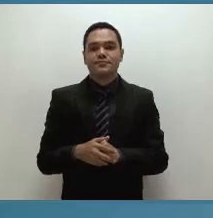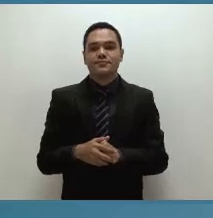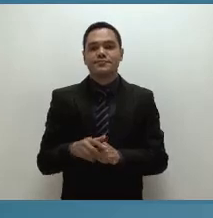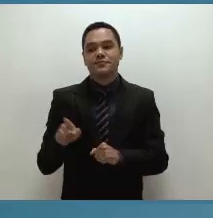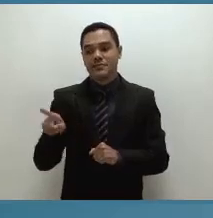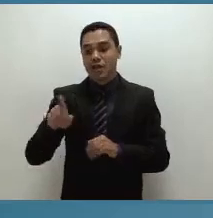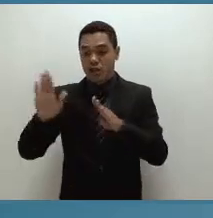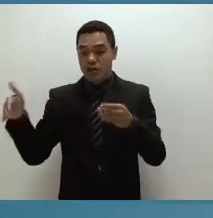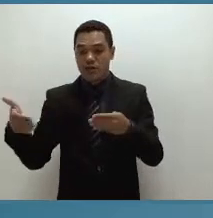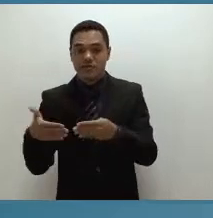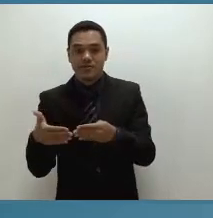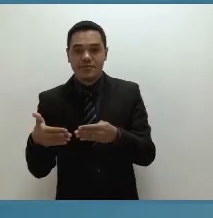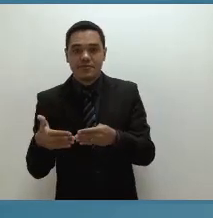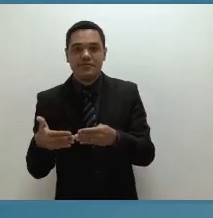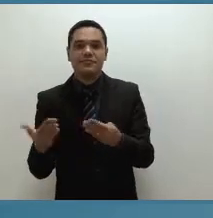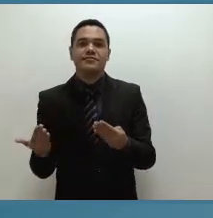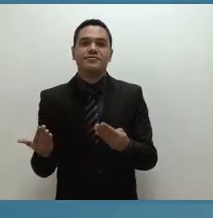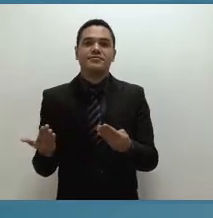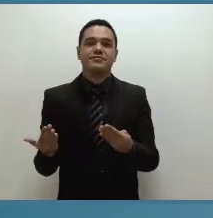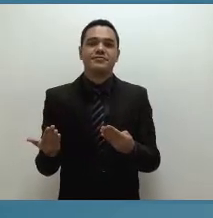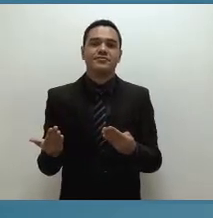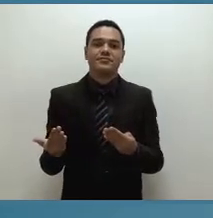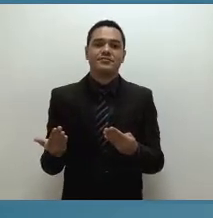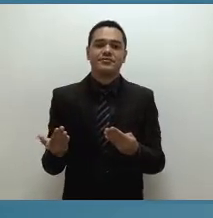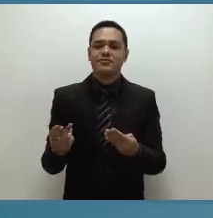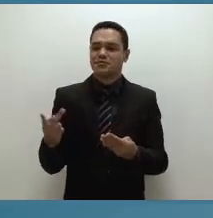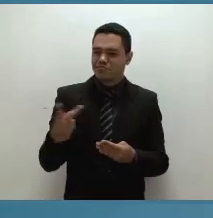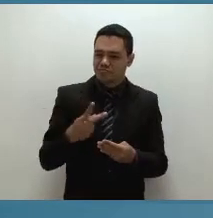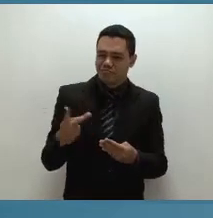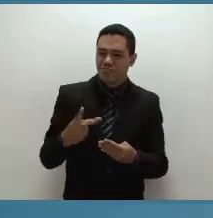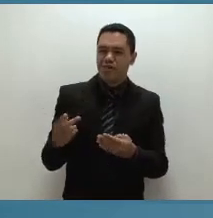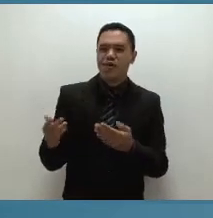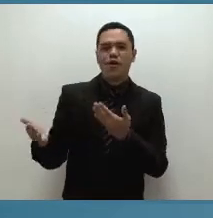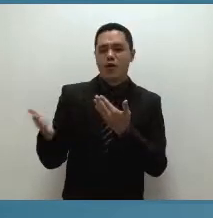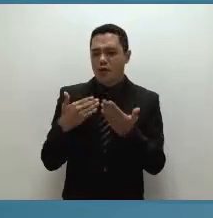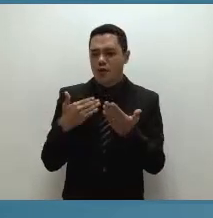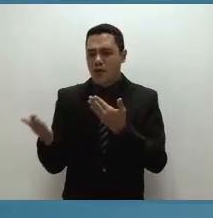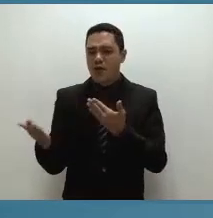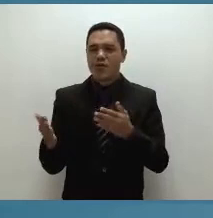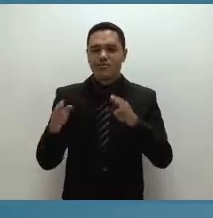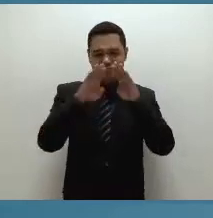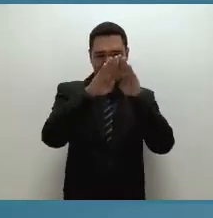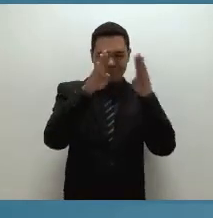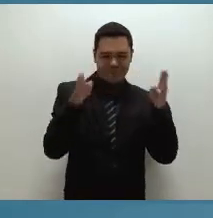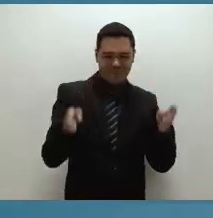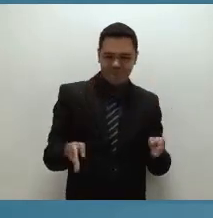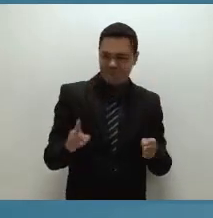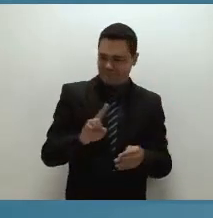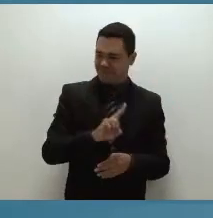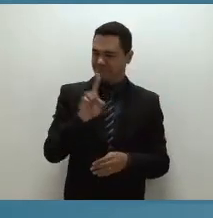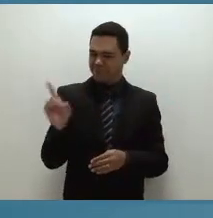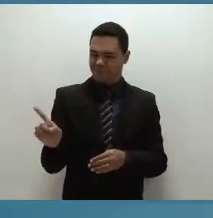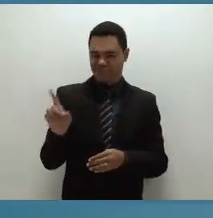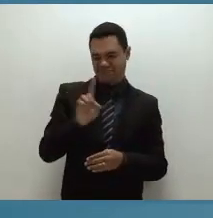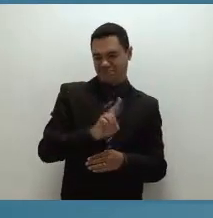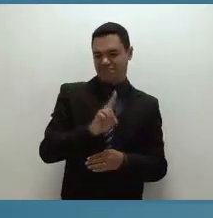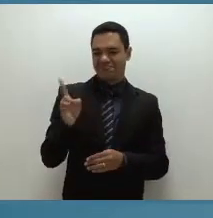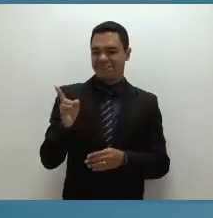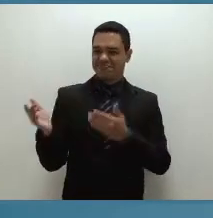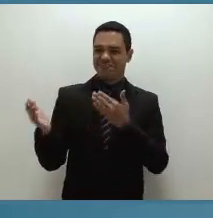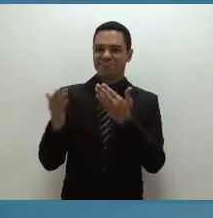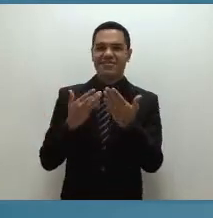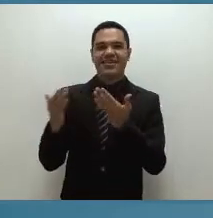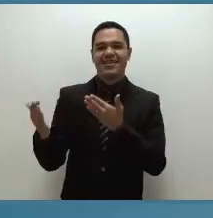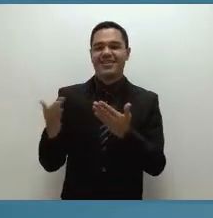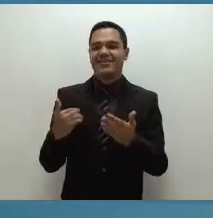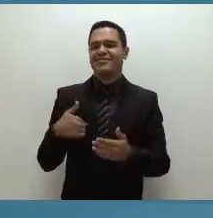Simples e tínhamos uma convivência de uma ir ao gabinete da outra. E sei